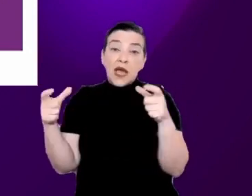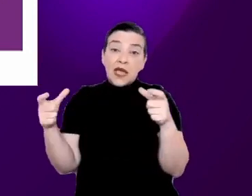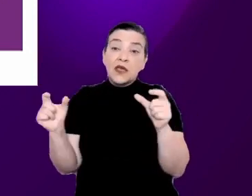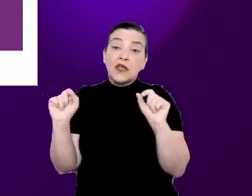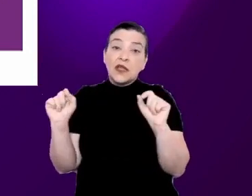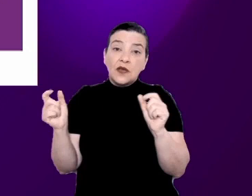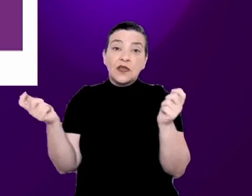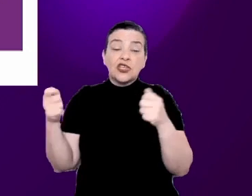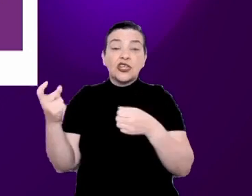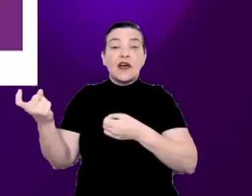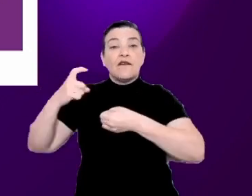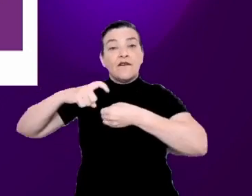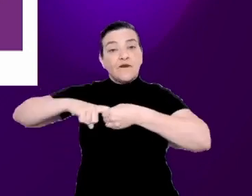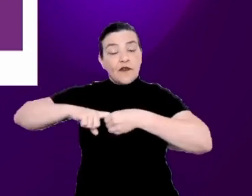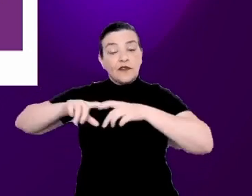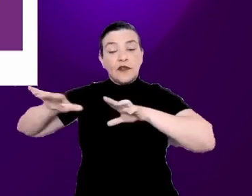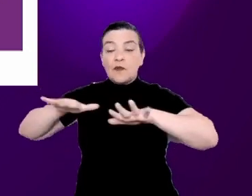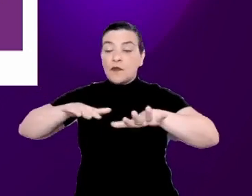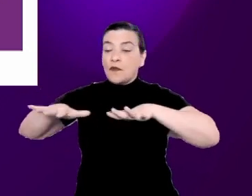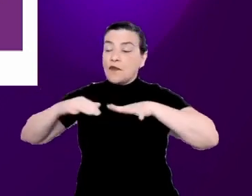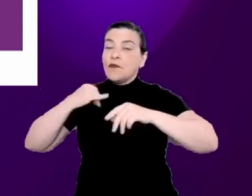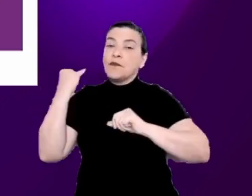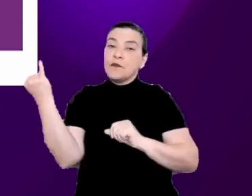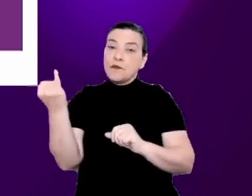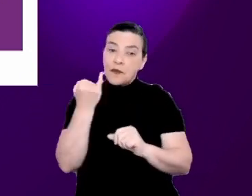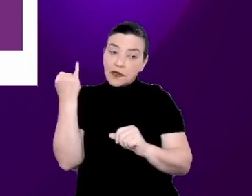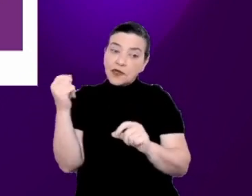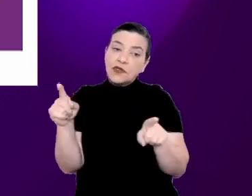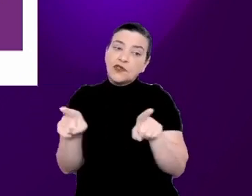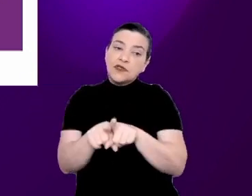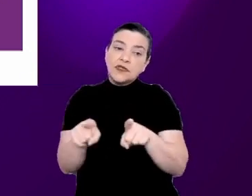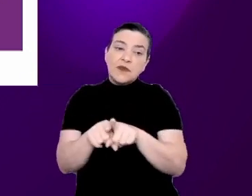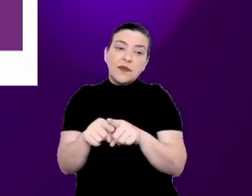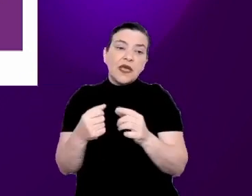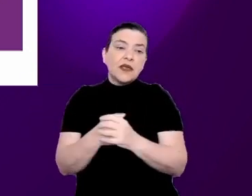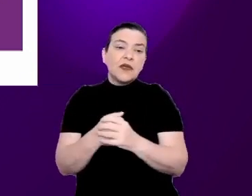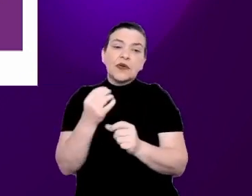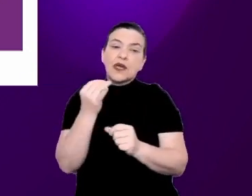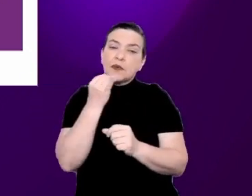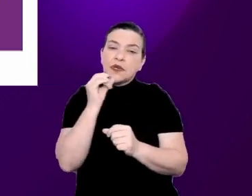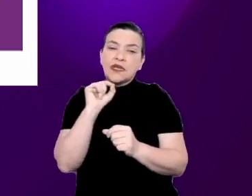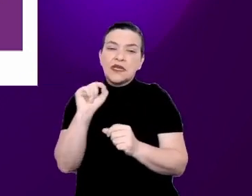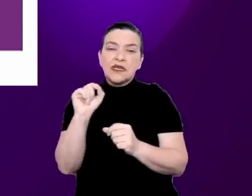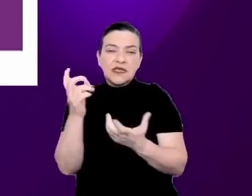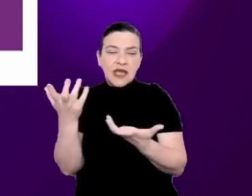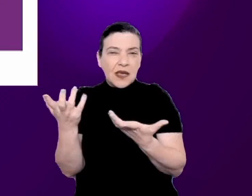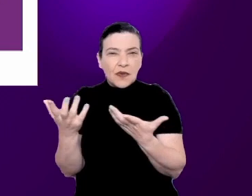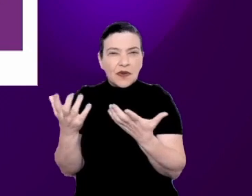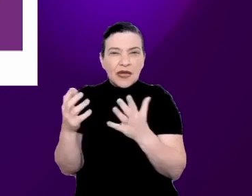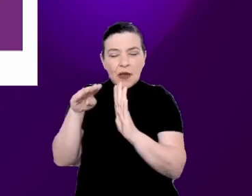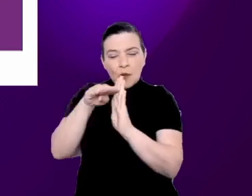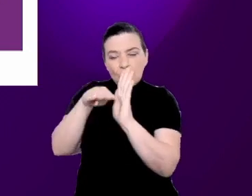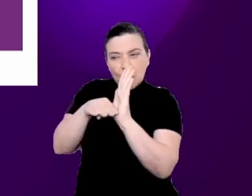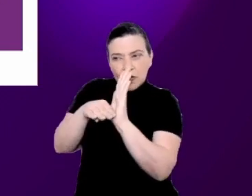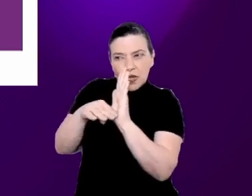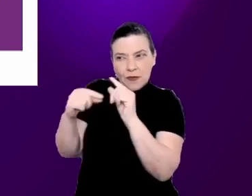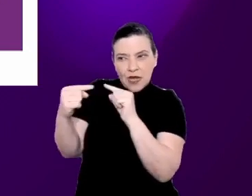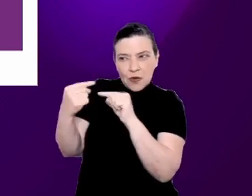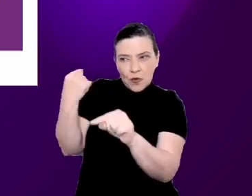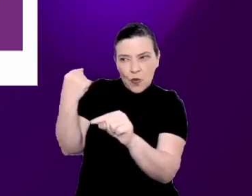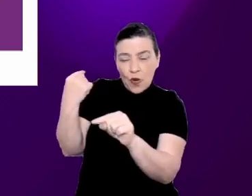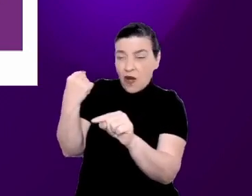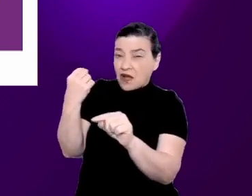funcional importante. E, além disso, a gente não teve nenhum registro de evento adverso relacionado à mobilização.